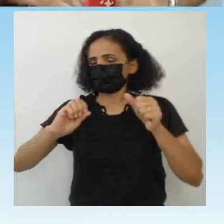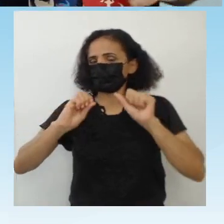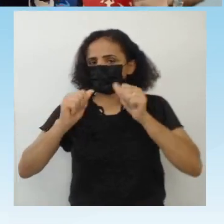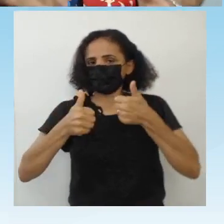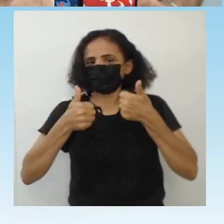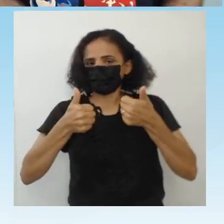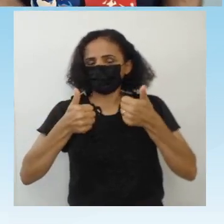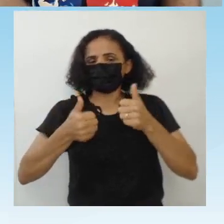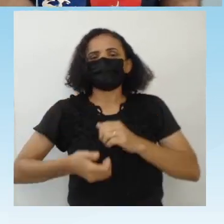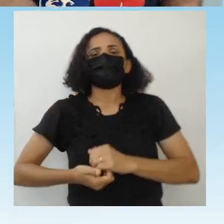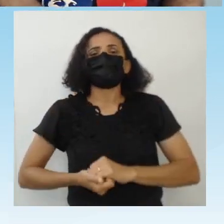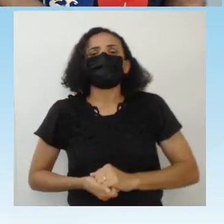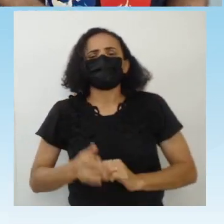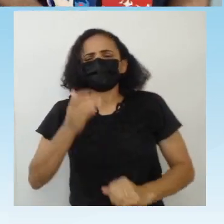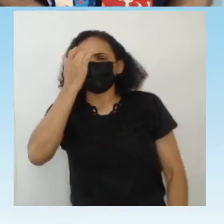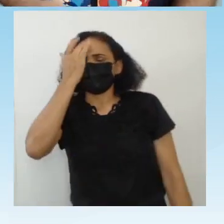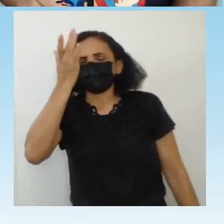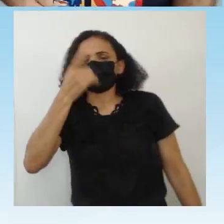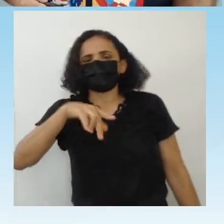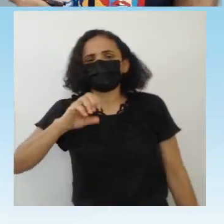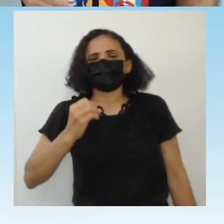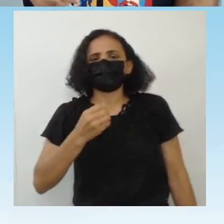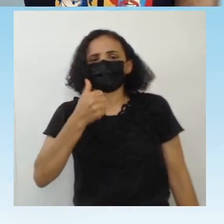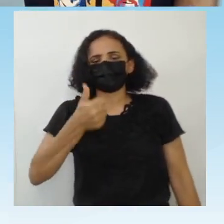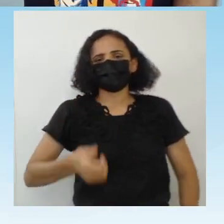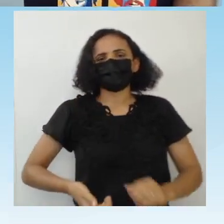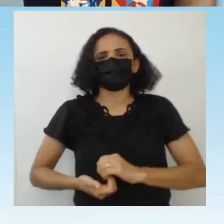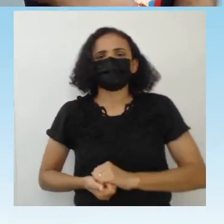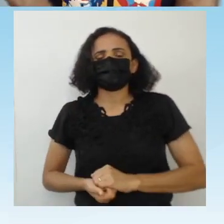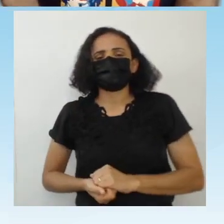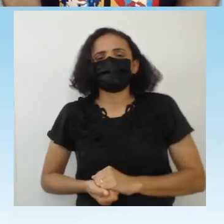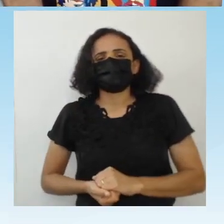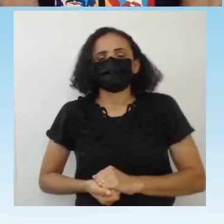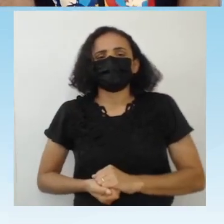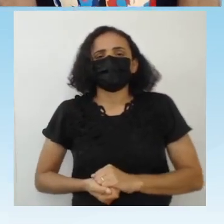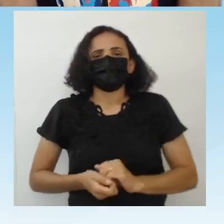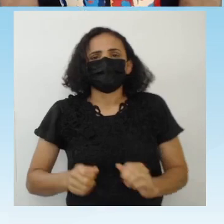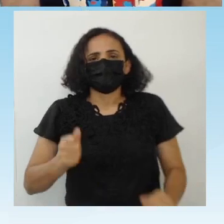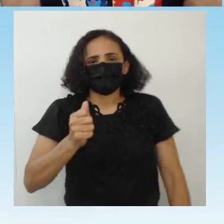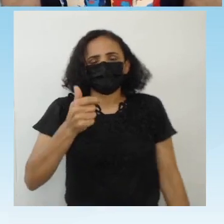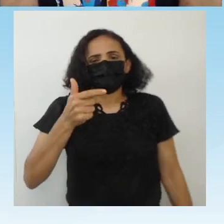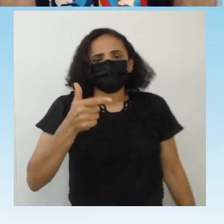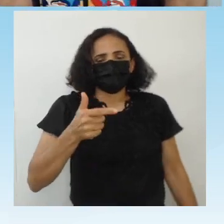certo? É assim. Fácil. Ok? Vamos para o próximo. 12.